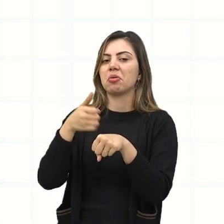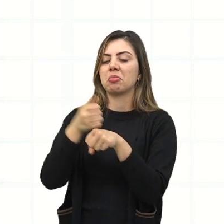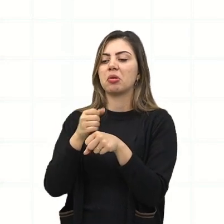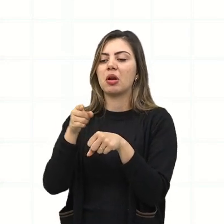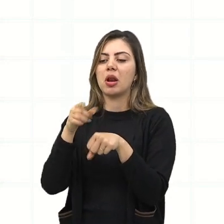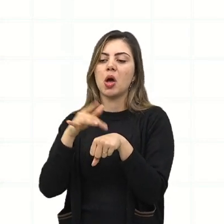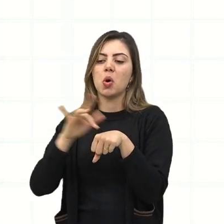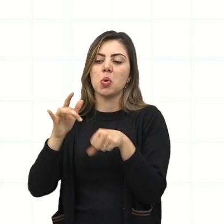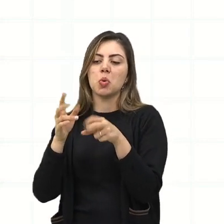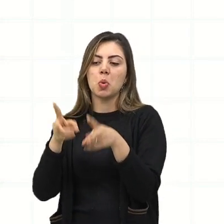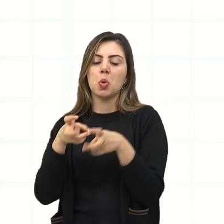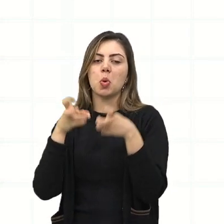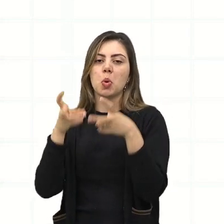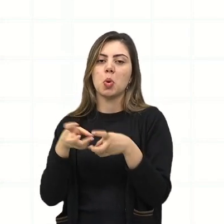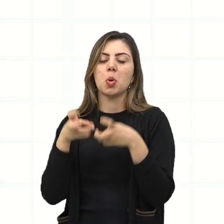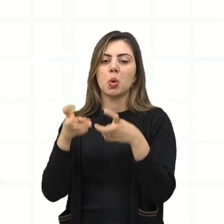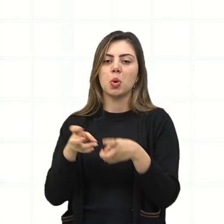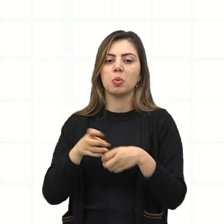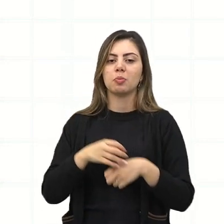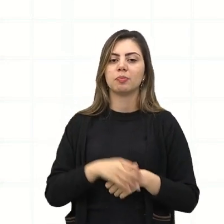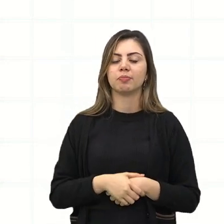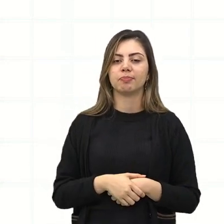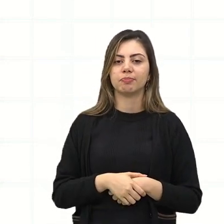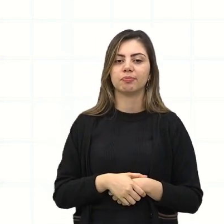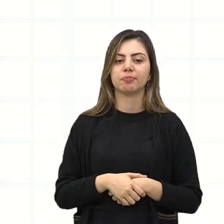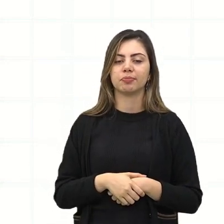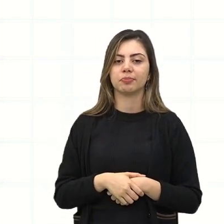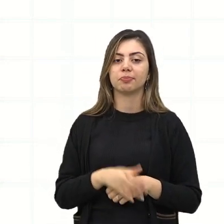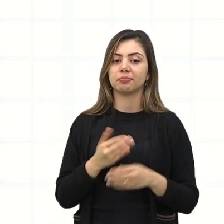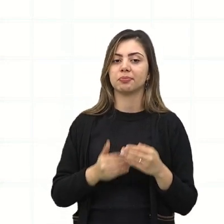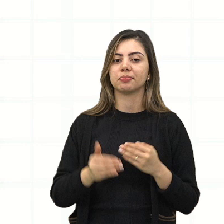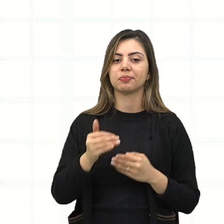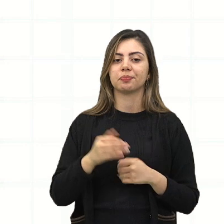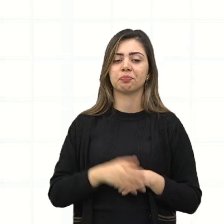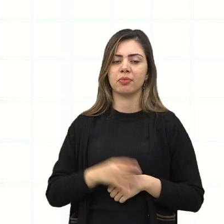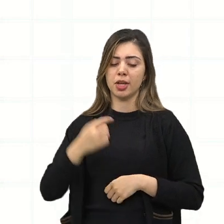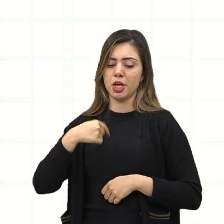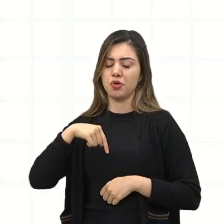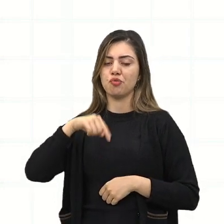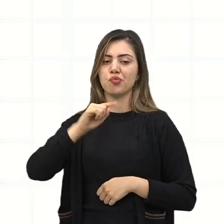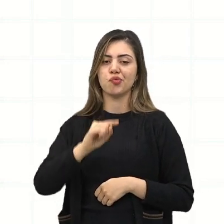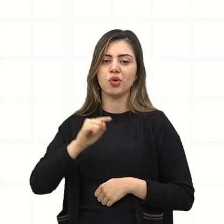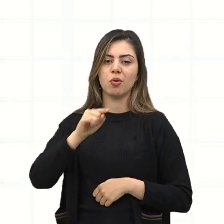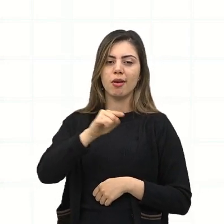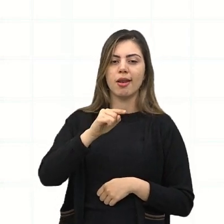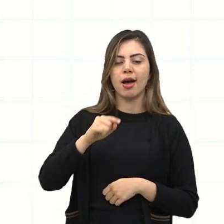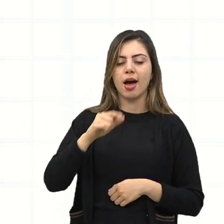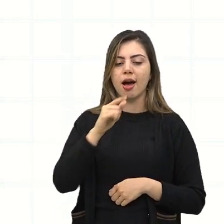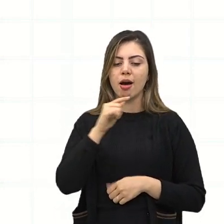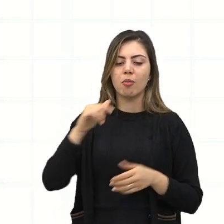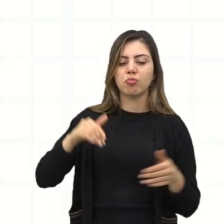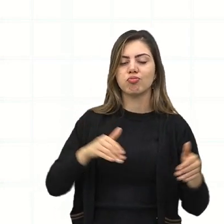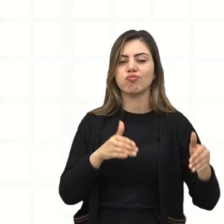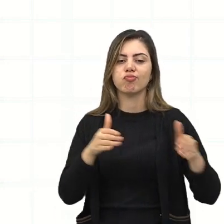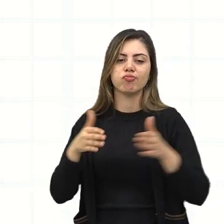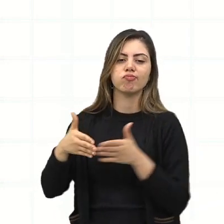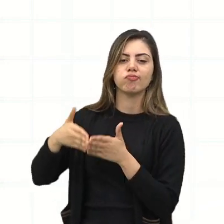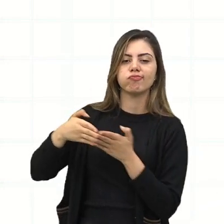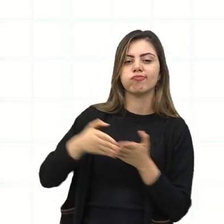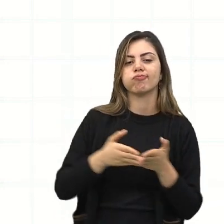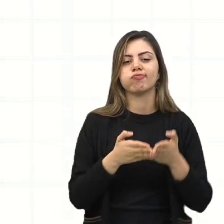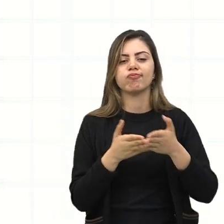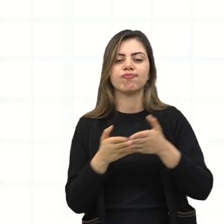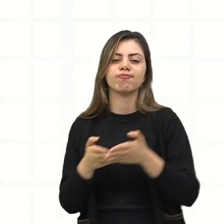aquele ouro que supostamente cobria a cidade. Então eu vou mergulhar no reino das Icamiabas, enfrentar as